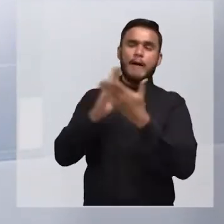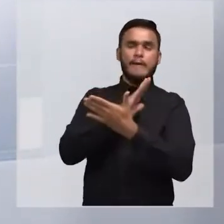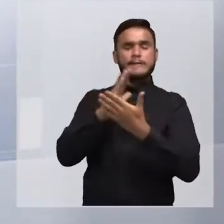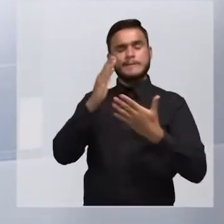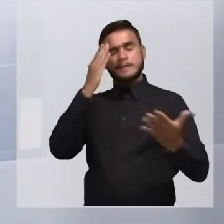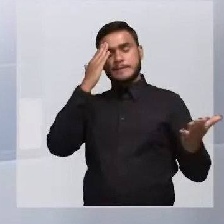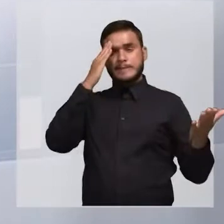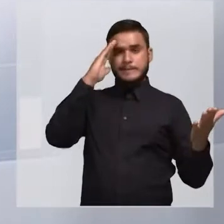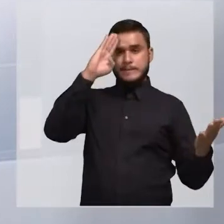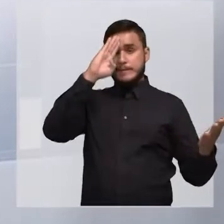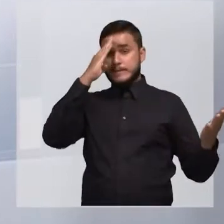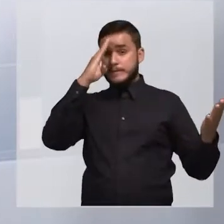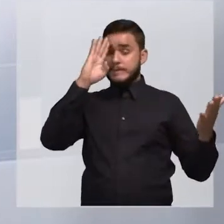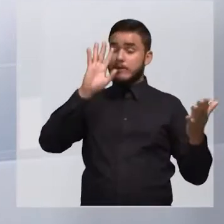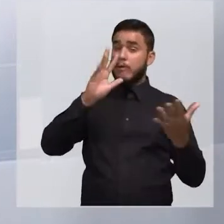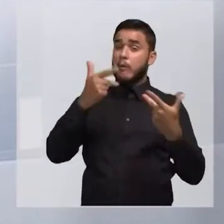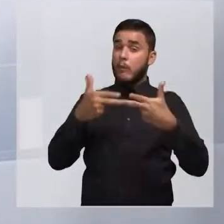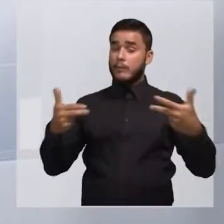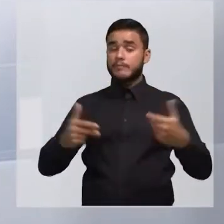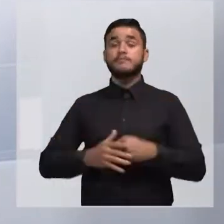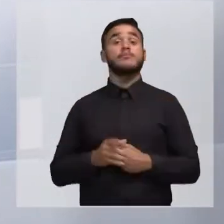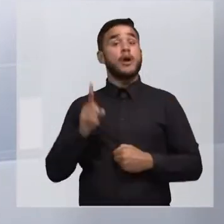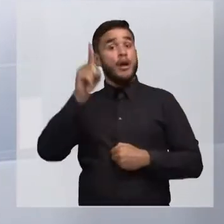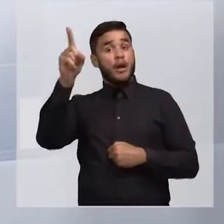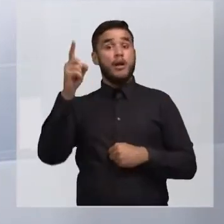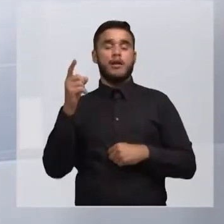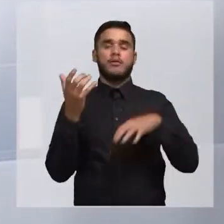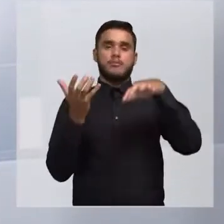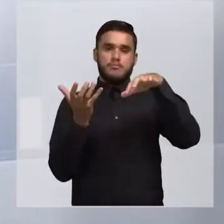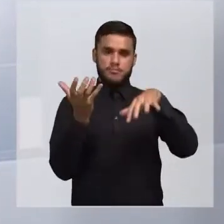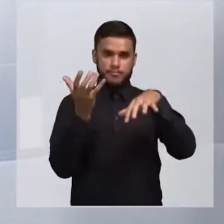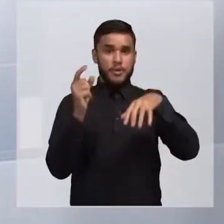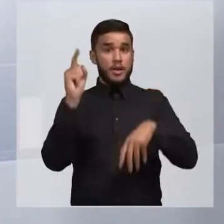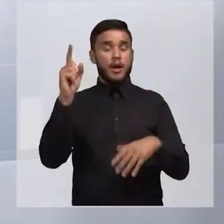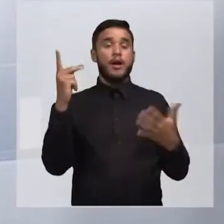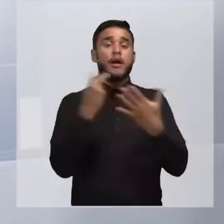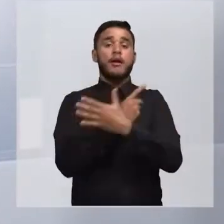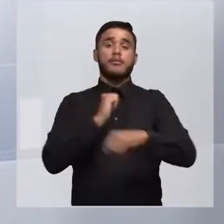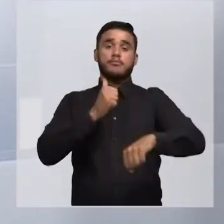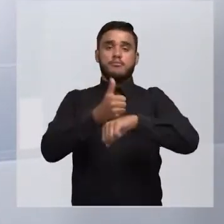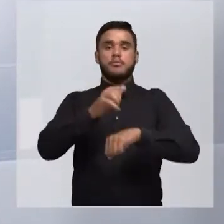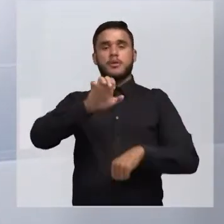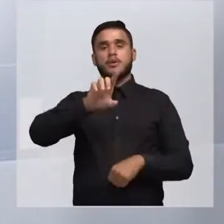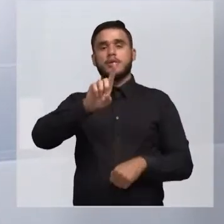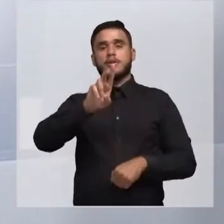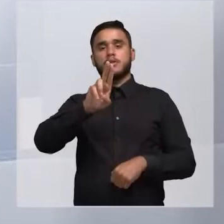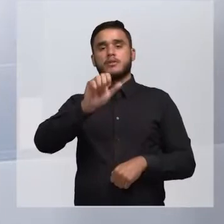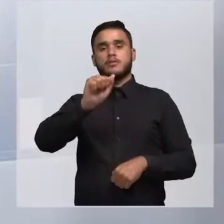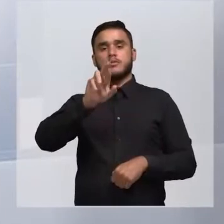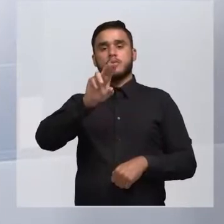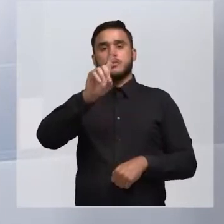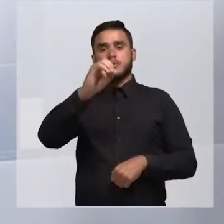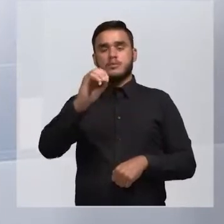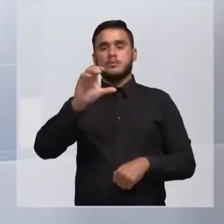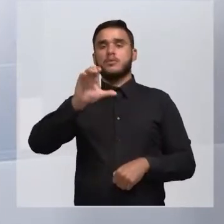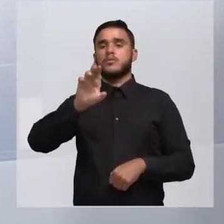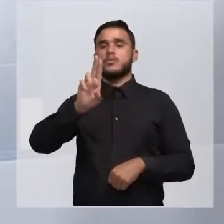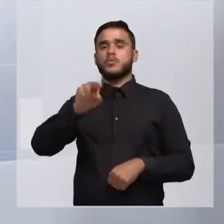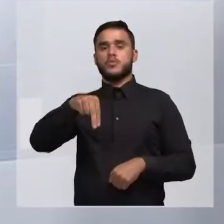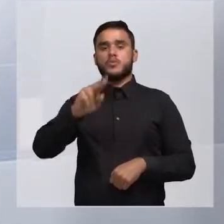a chegada na Câmara de uma figura nefasta, como Eduardo Cunha, que